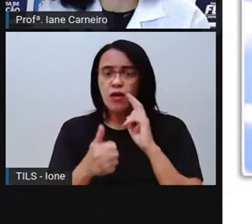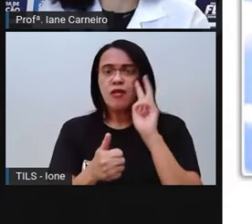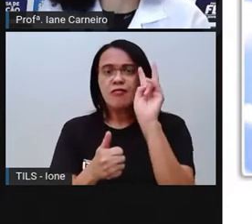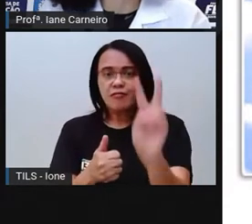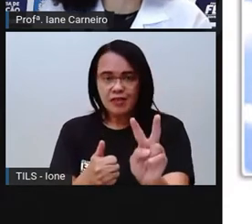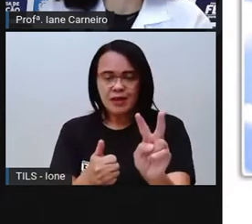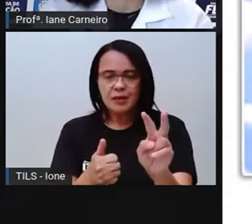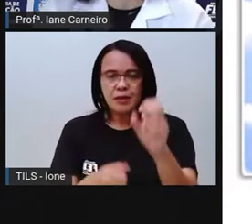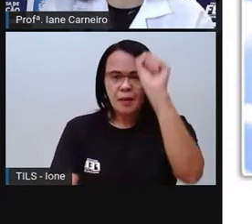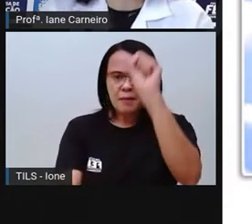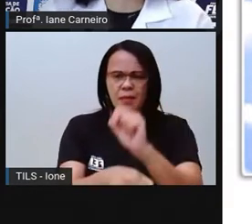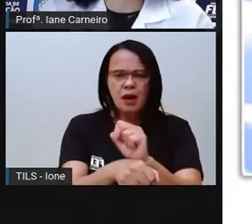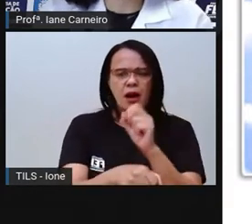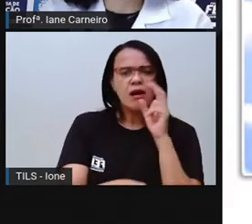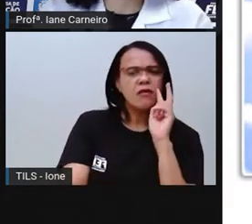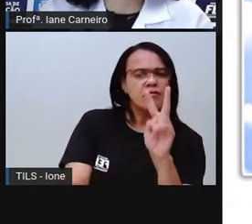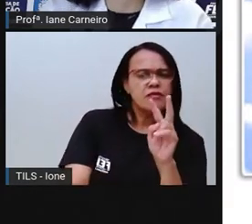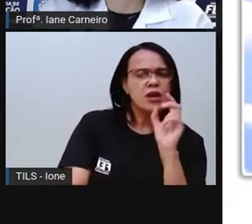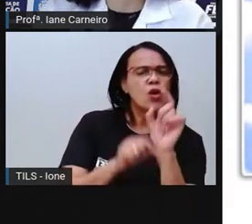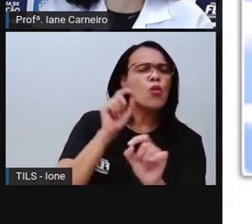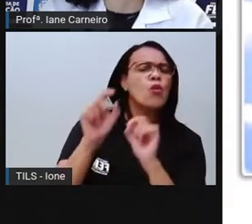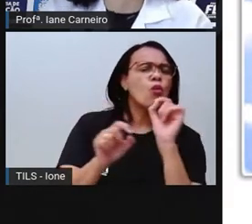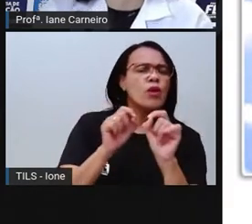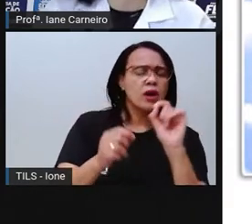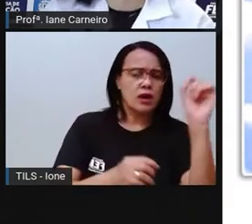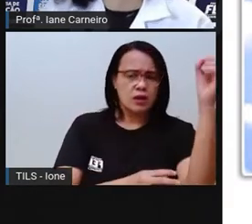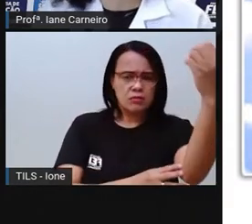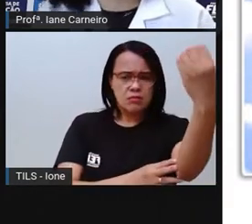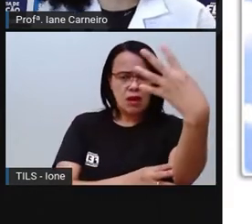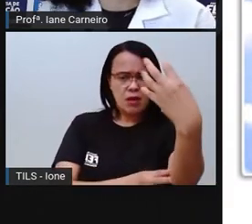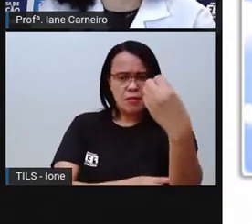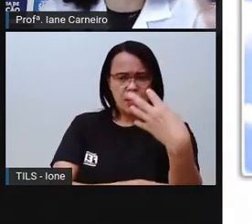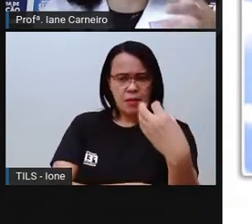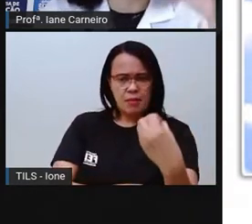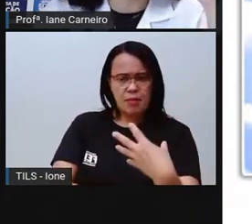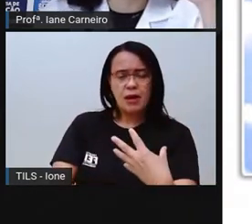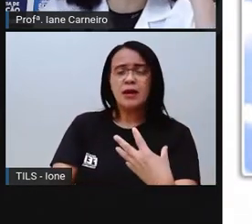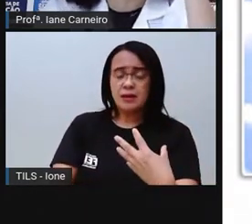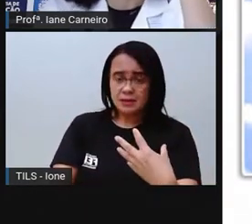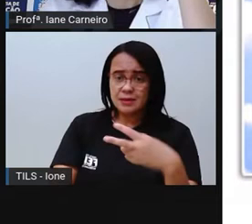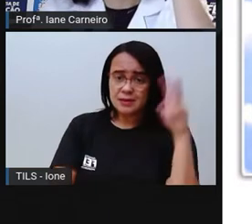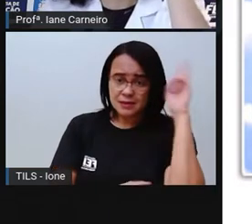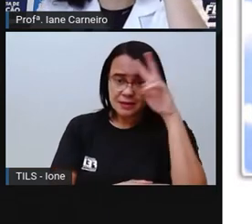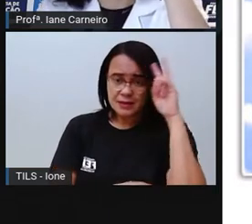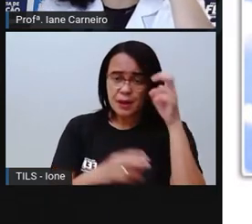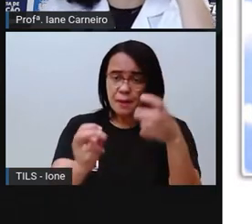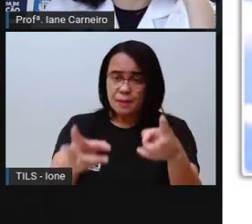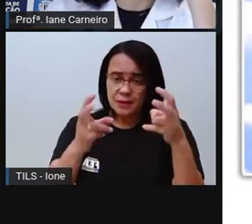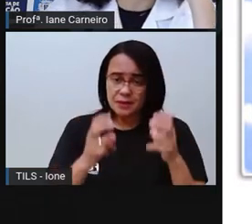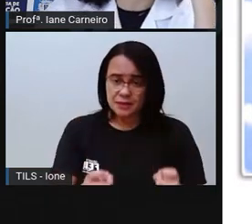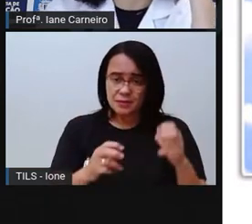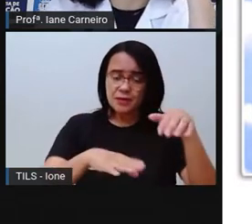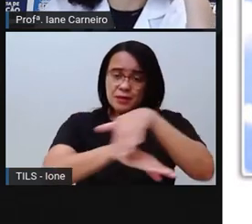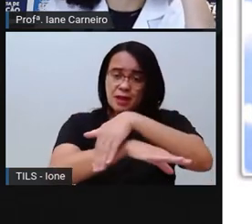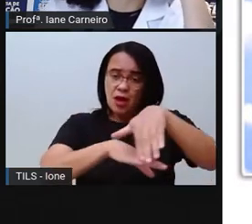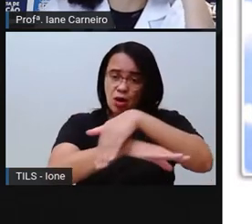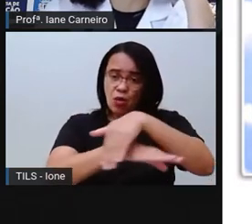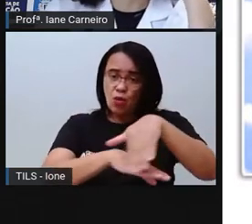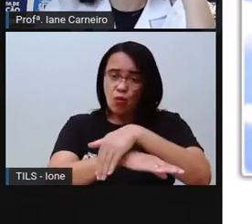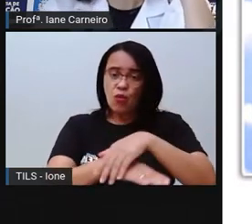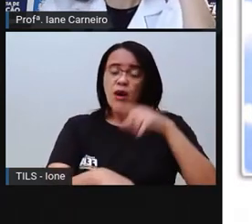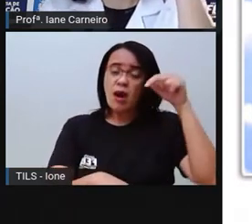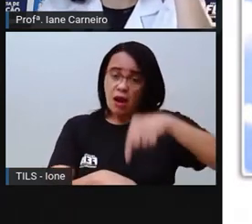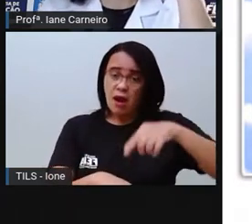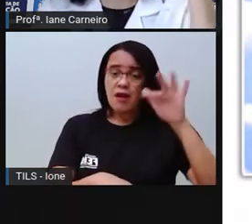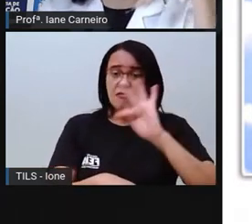alguns momentos. Já perceberam que em alguns momentos, quando a gente está andando pela rua, pelo Senhor dos Passos, aqui em Feira,